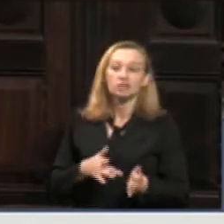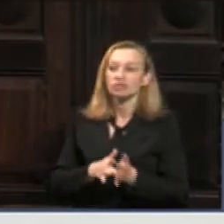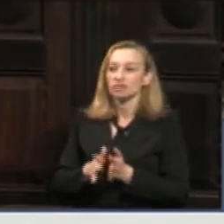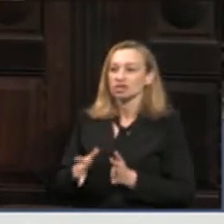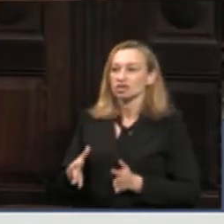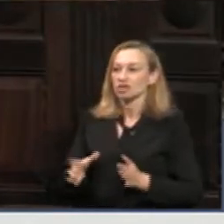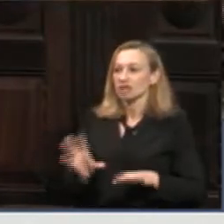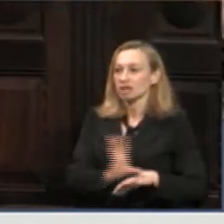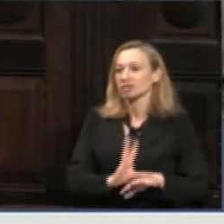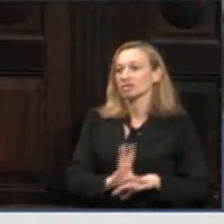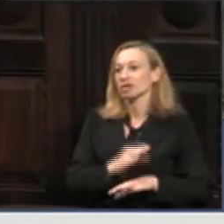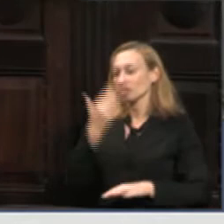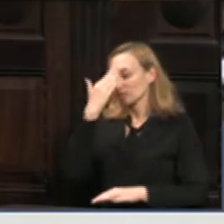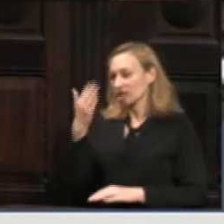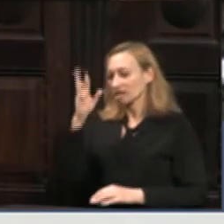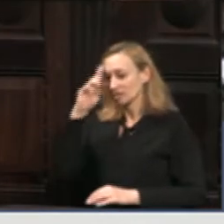senhor.